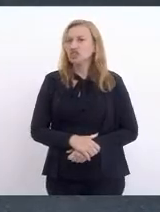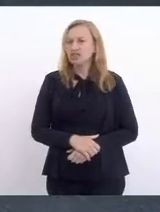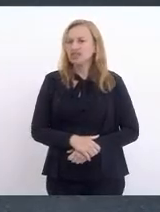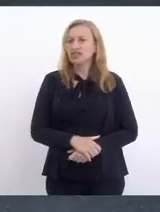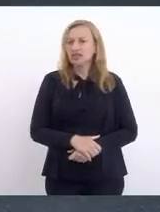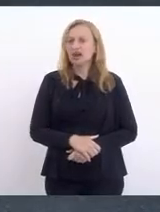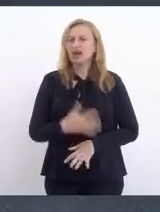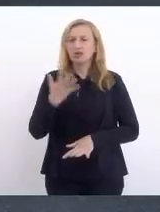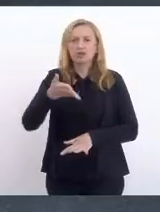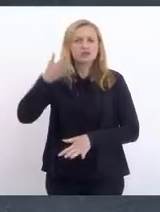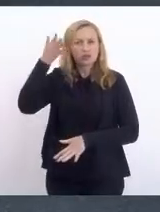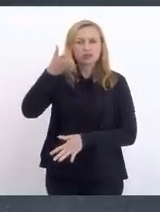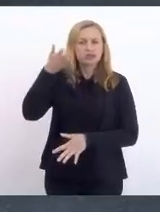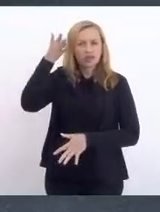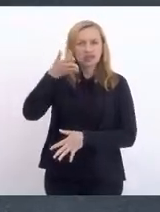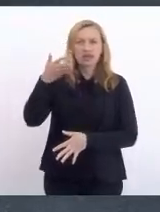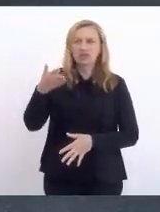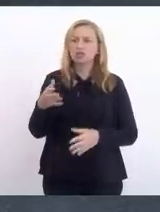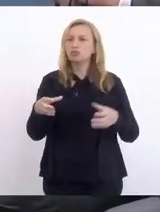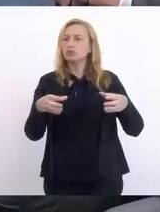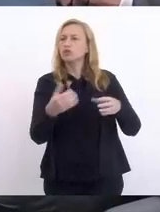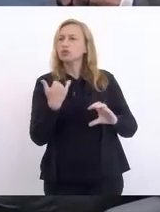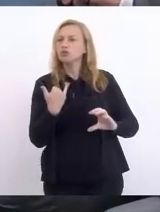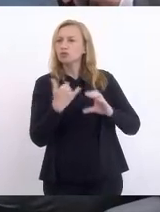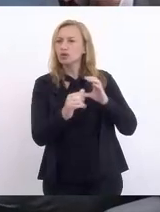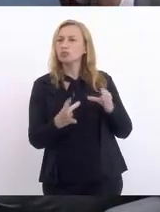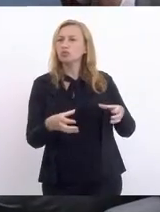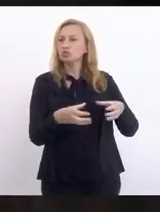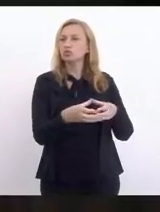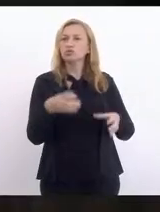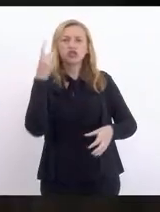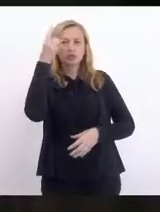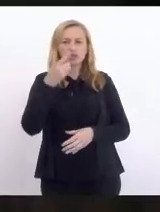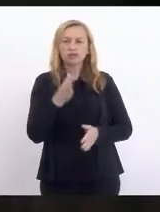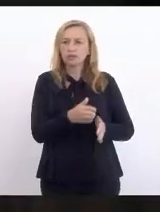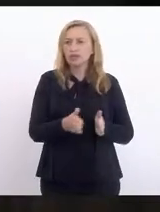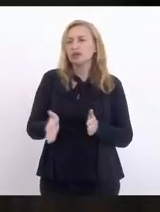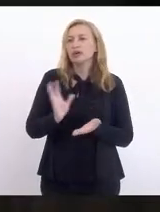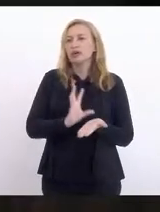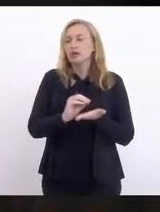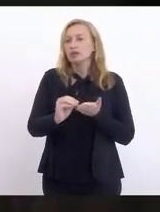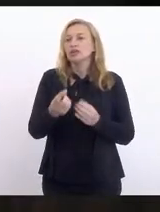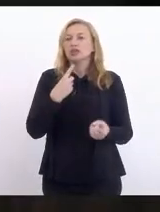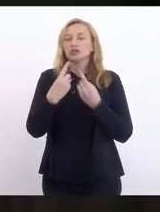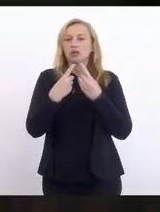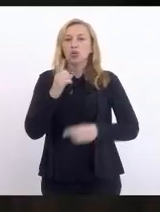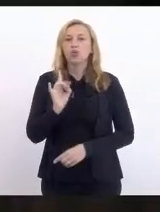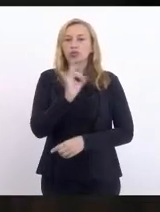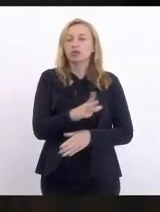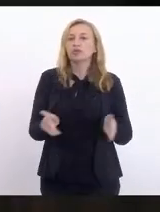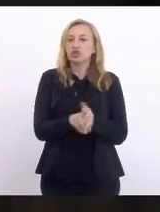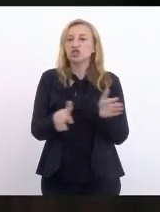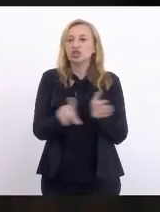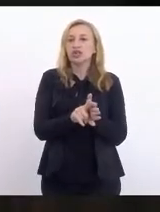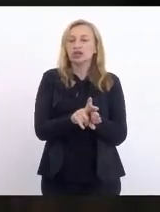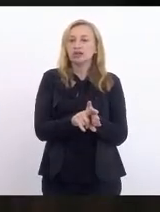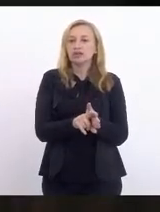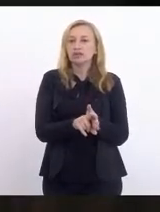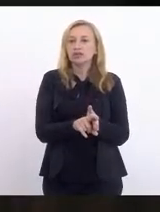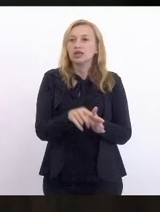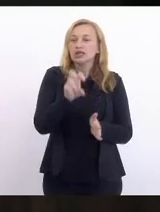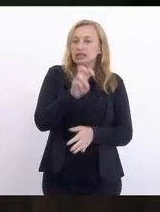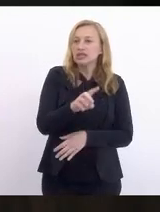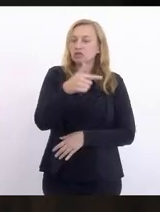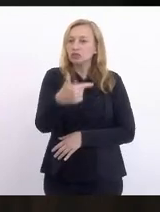mensagem do abono fundeb para o grupo de deputados e e vamos à pauta anuncio é regime de urgência definição única projeto de lei